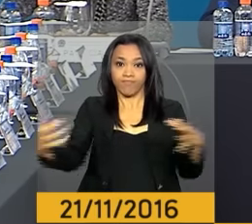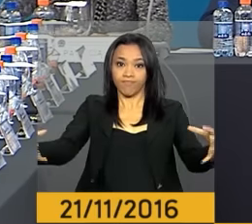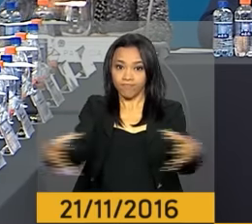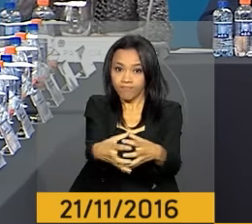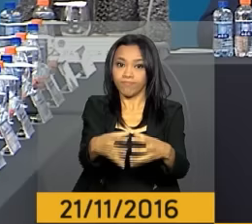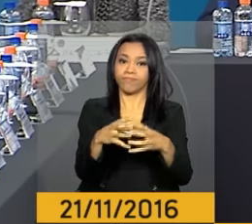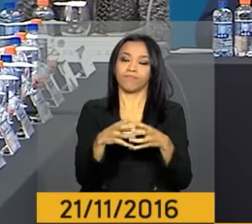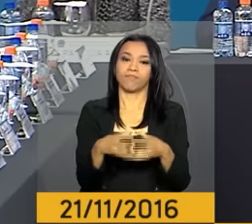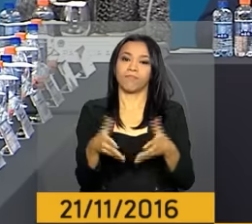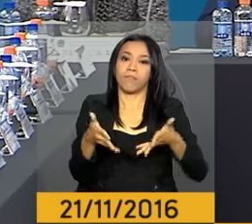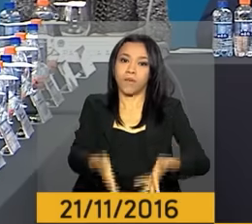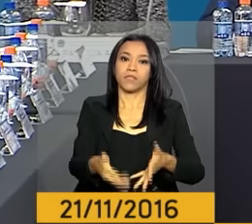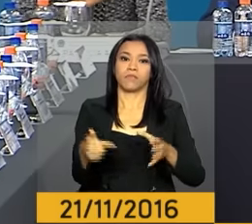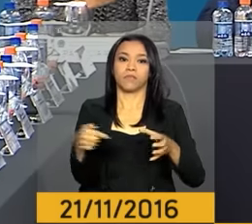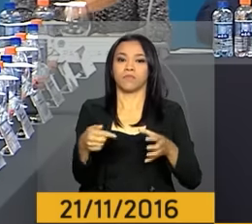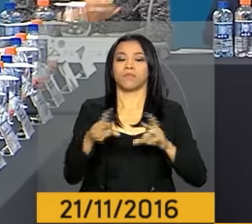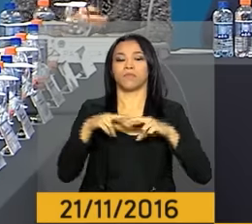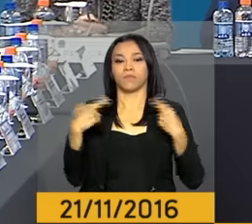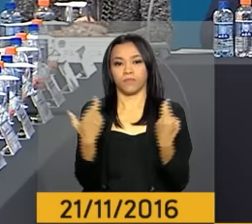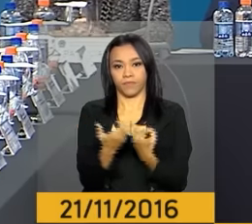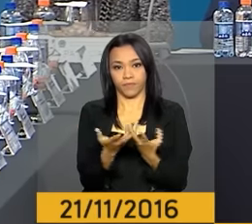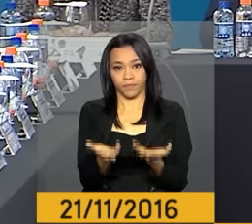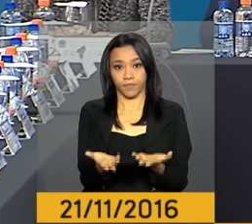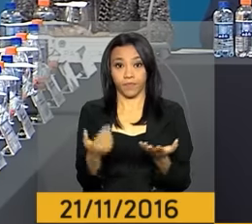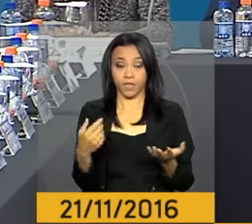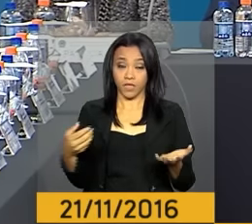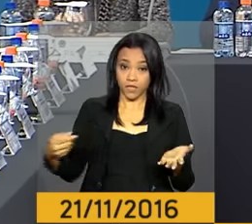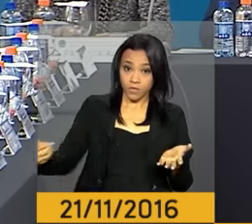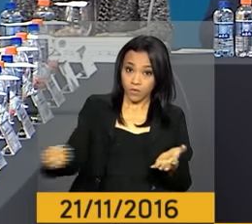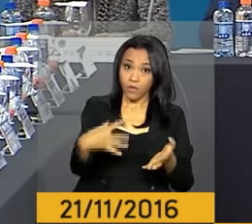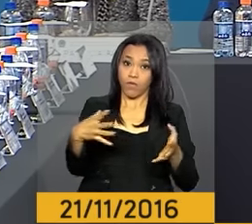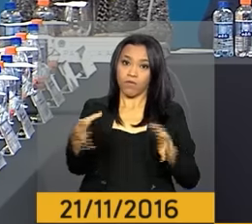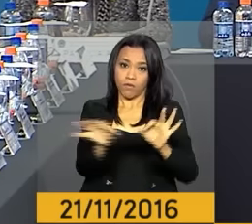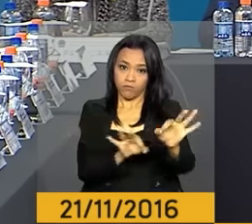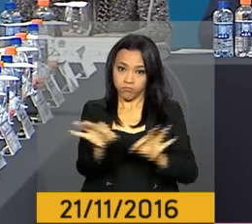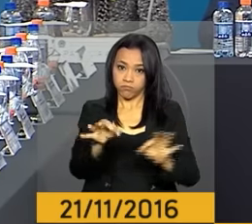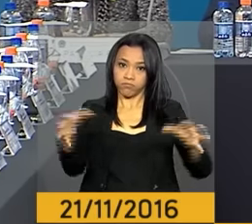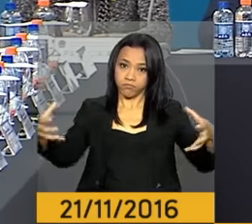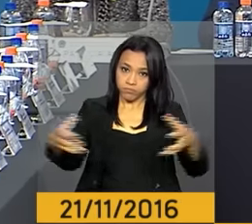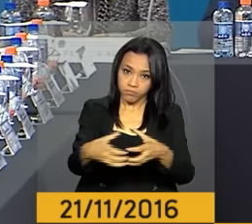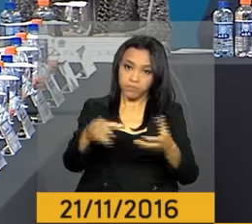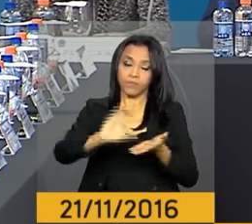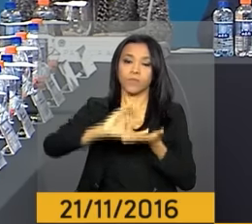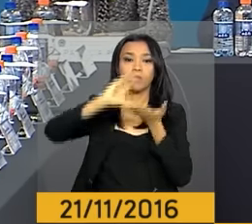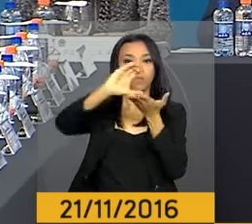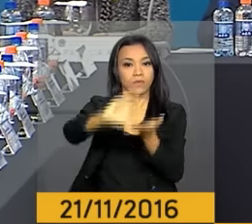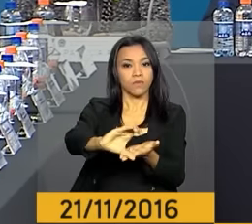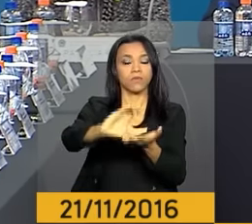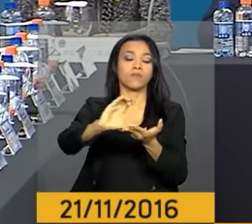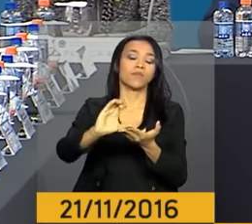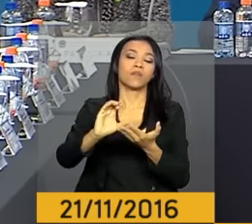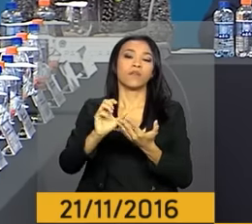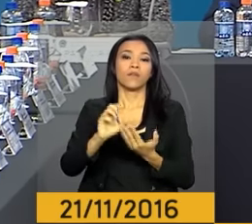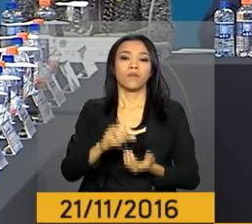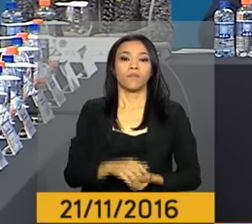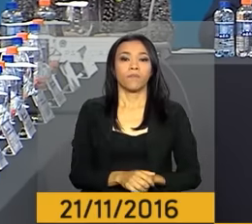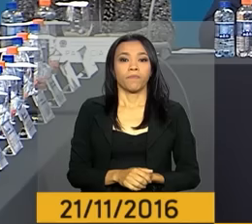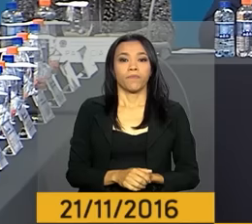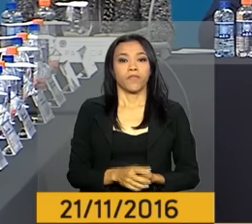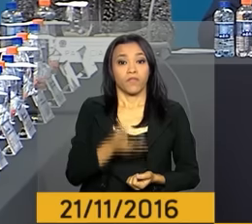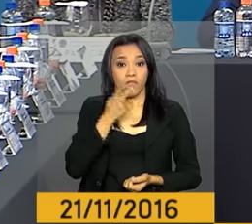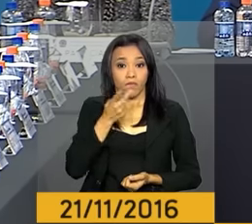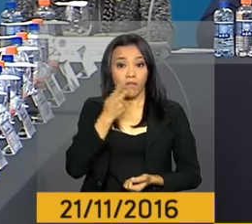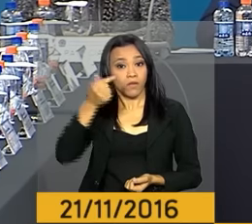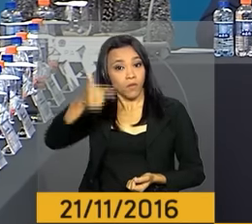E nós, nesta composição, reforçamos a presença